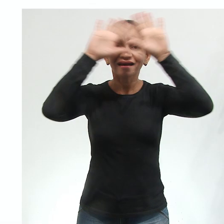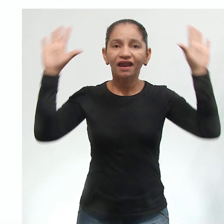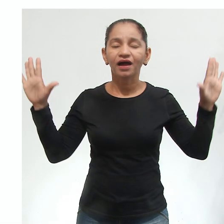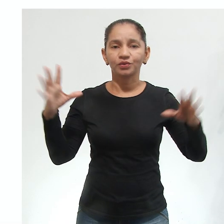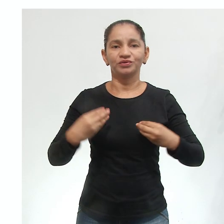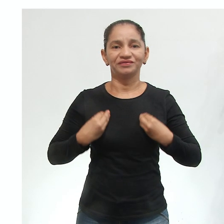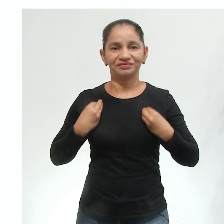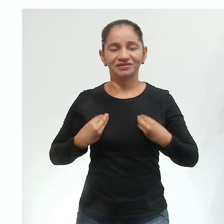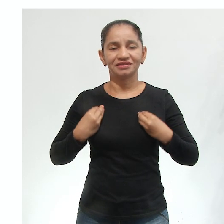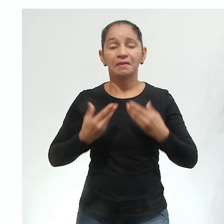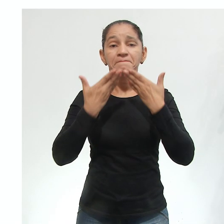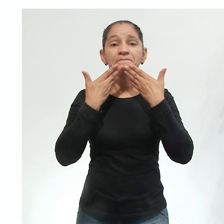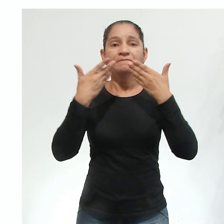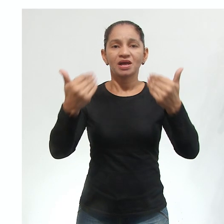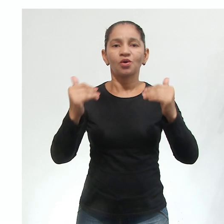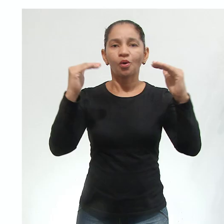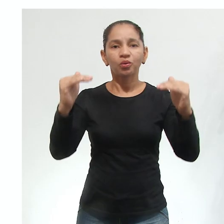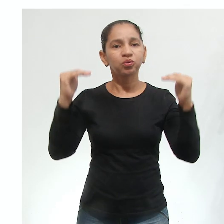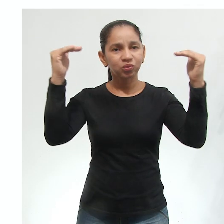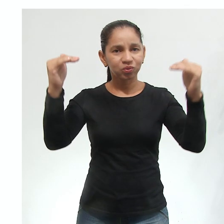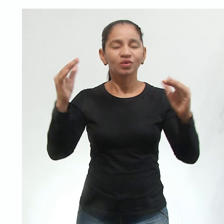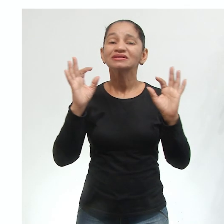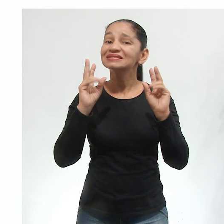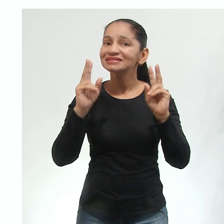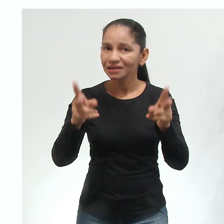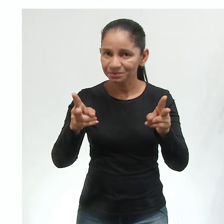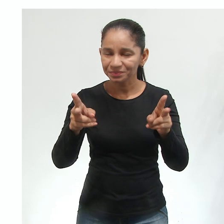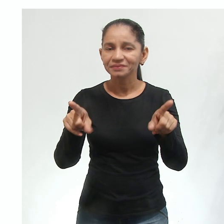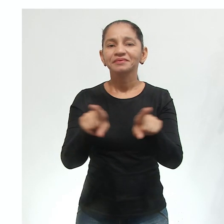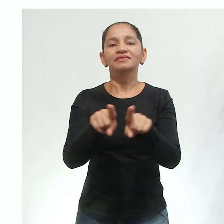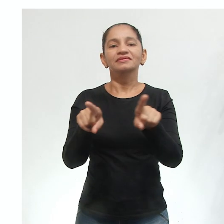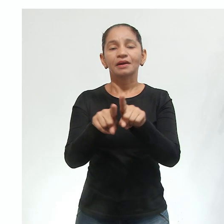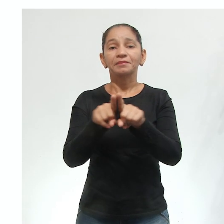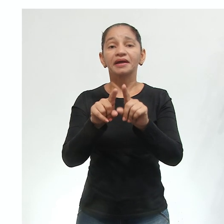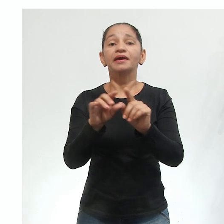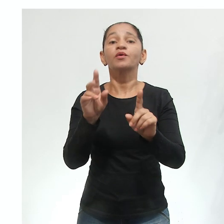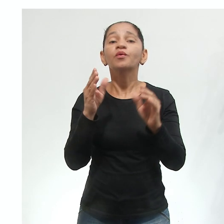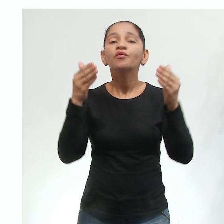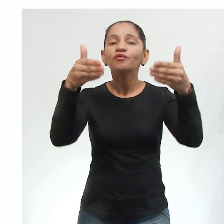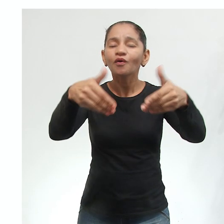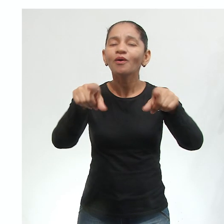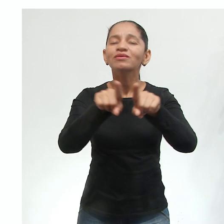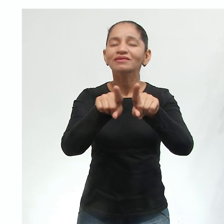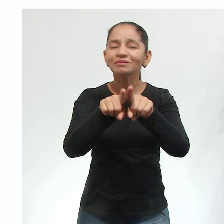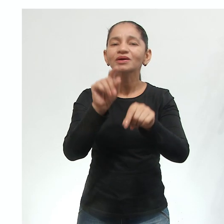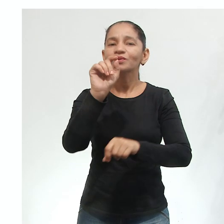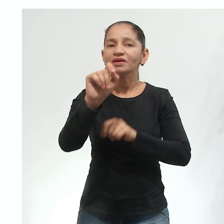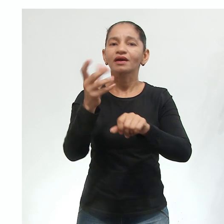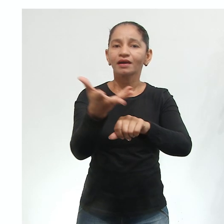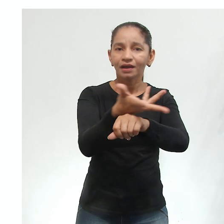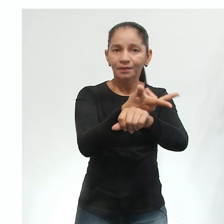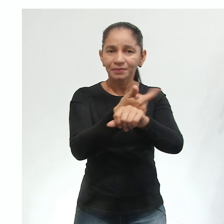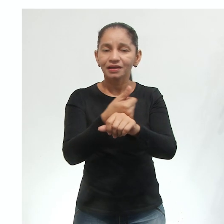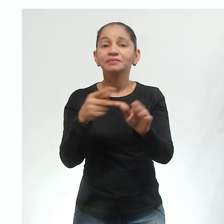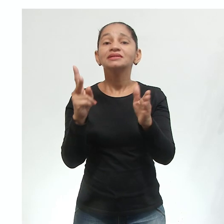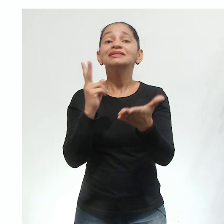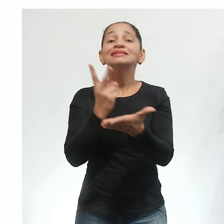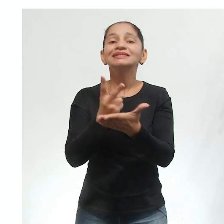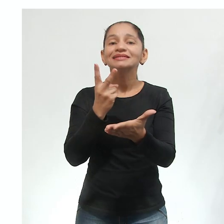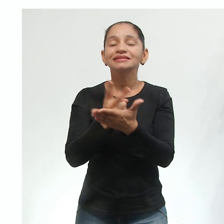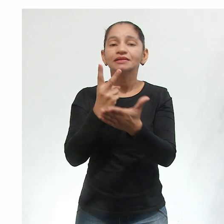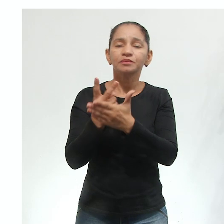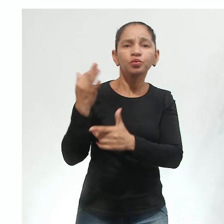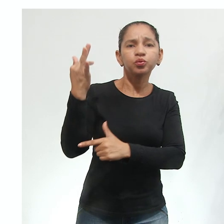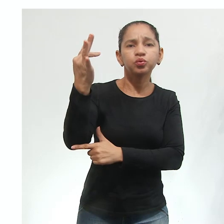para a vida, uma prática pedagógica contextualizada e voltada para o desenvolvimento de habilidades relevantes para